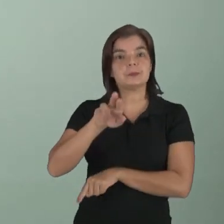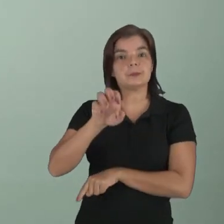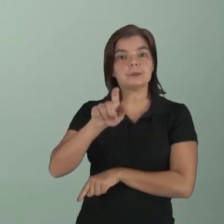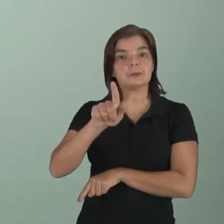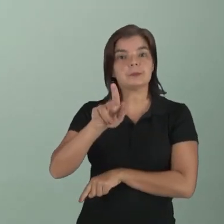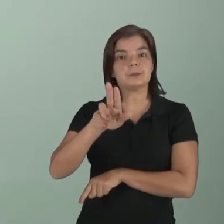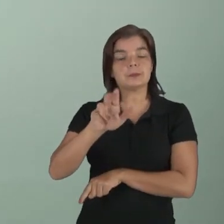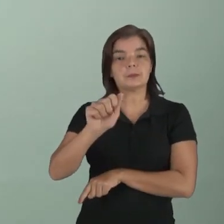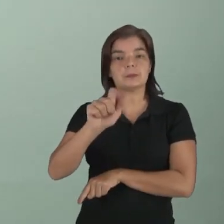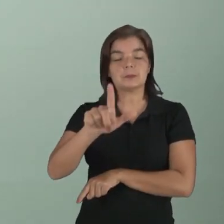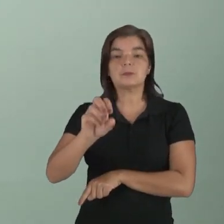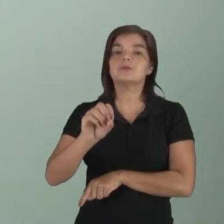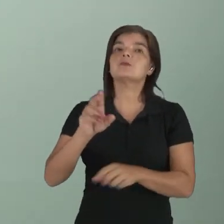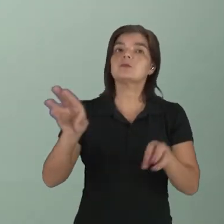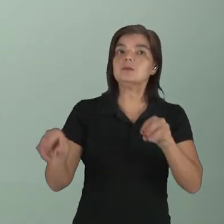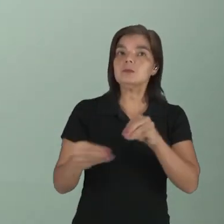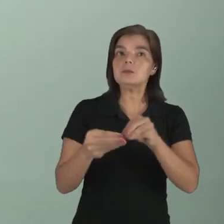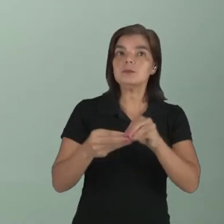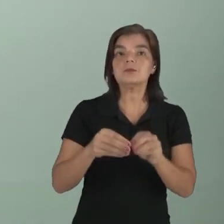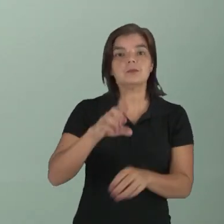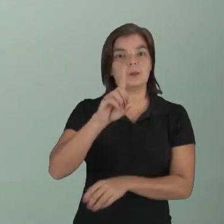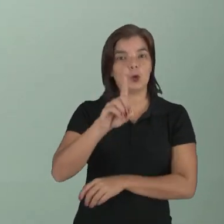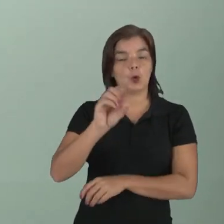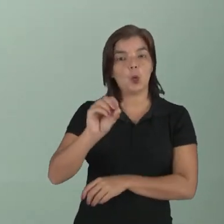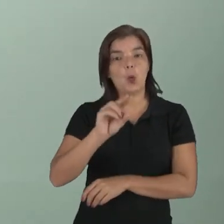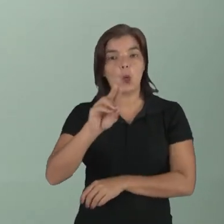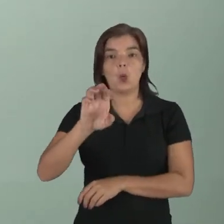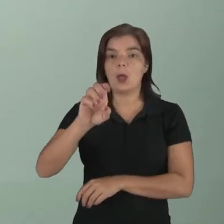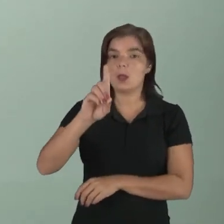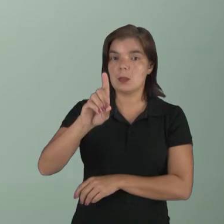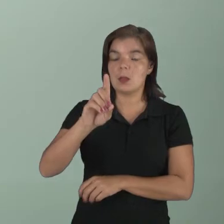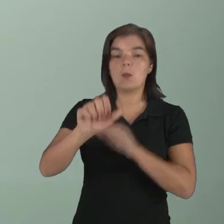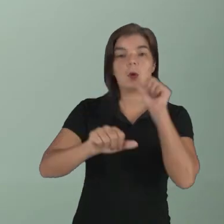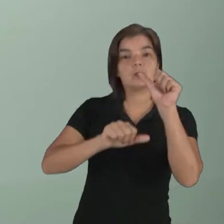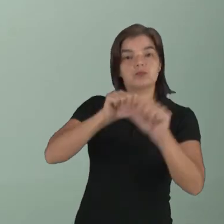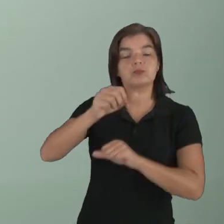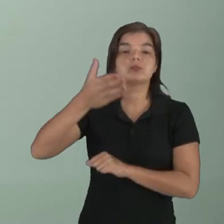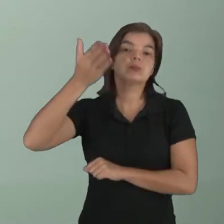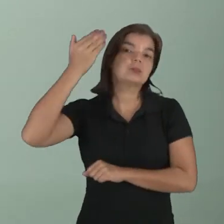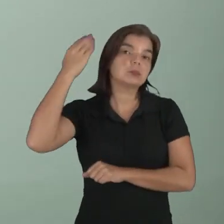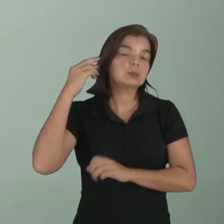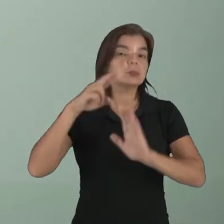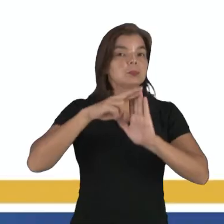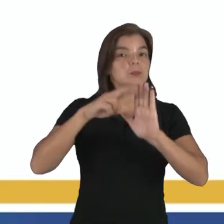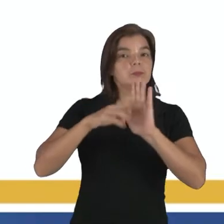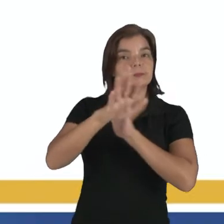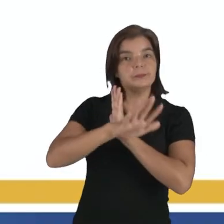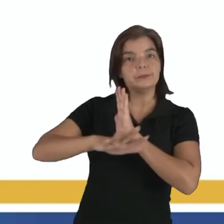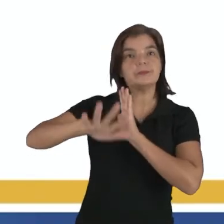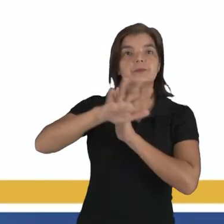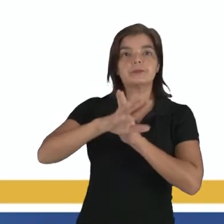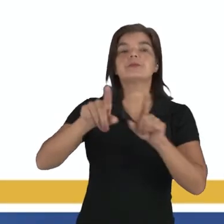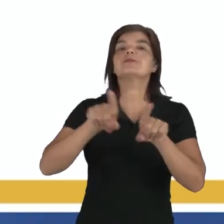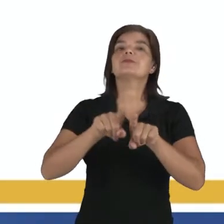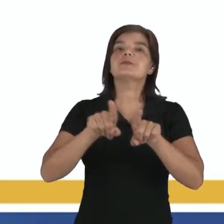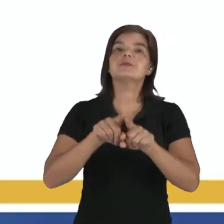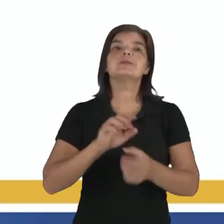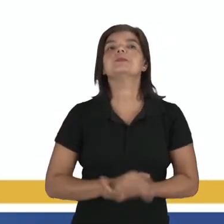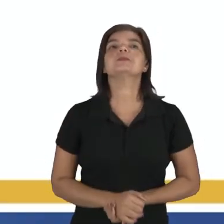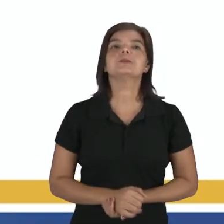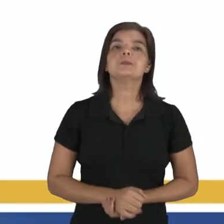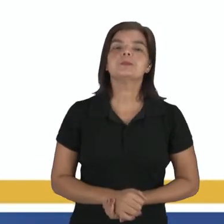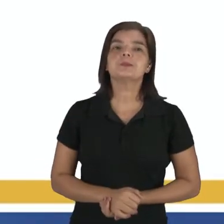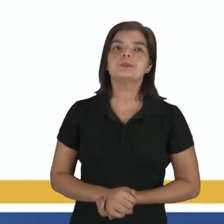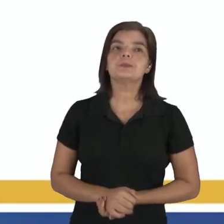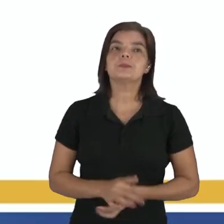coloca o D ou o ED no finalzinho para transformar ele no passado. Então, a regra geral, você vai colocar o ED. Exemplo. Did